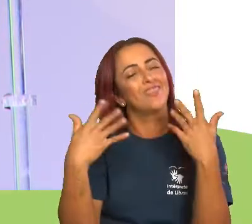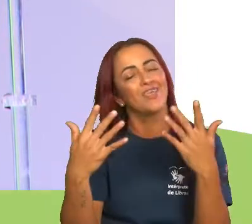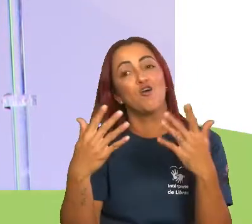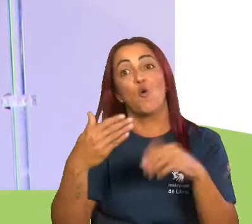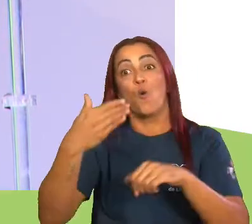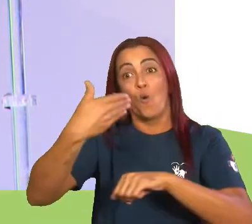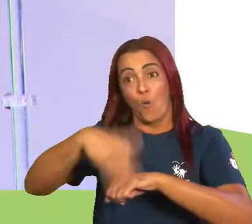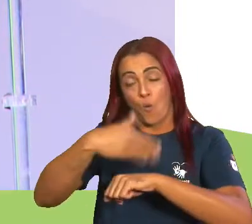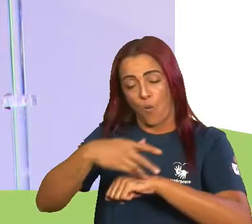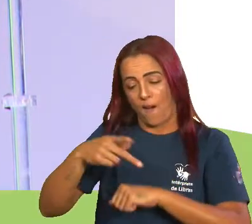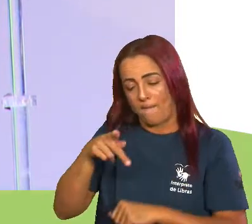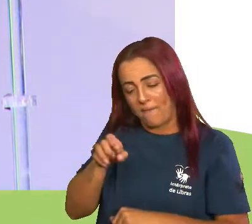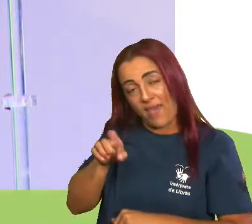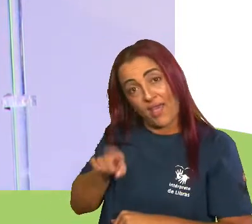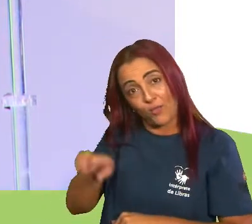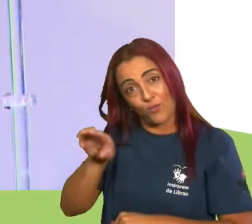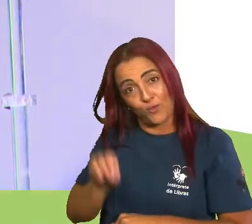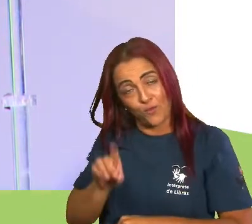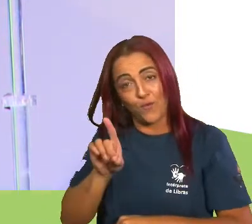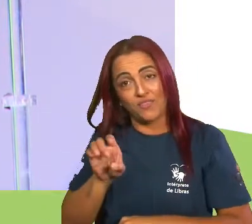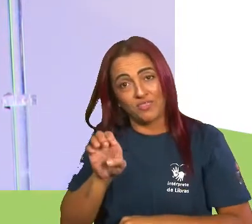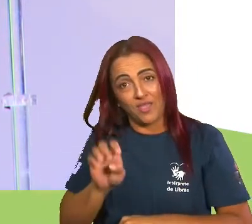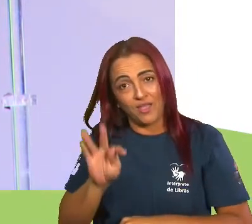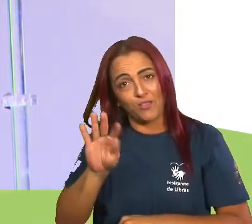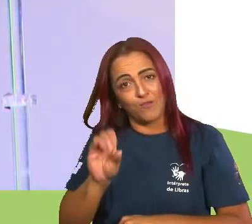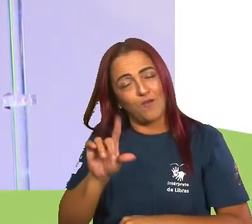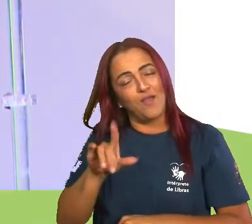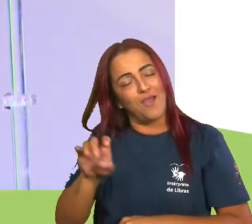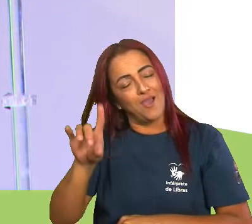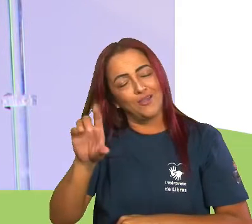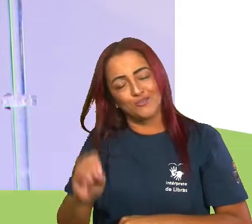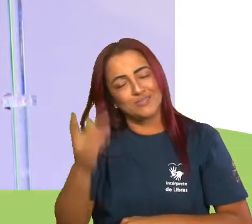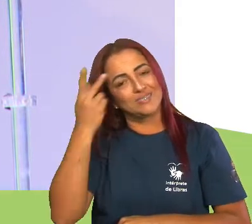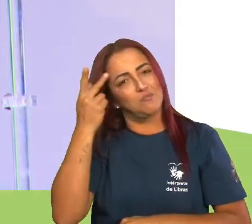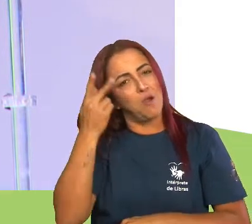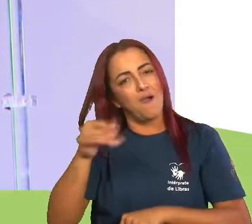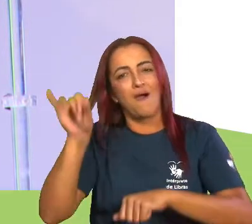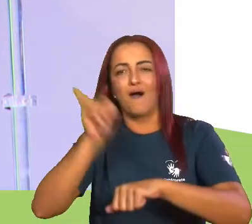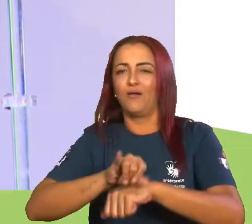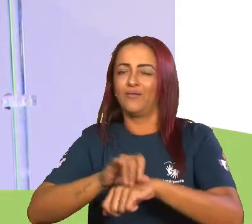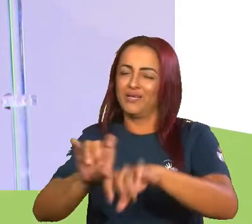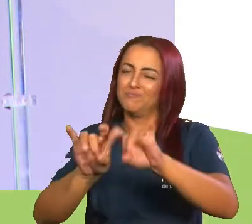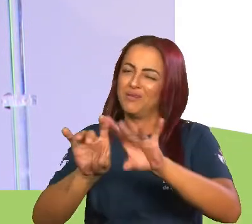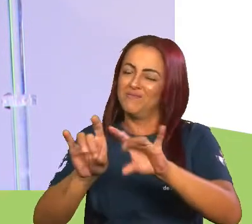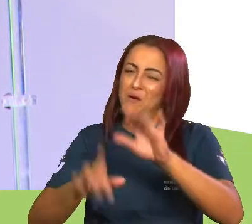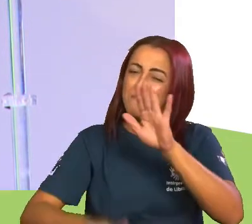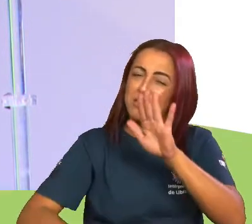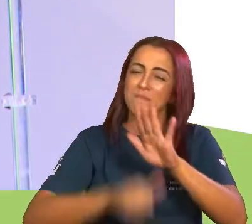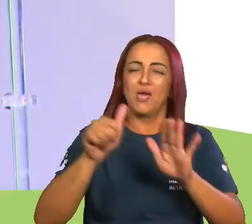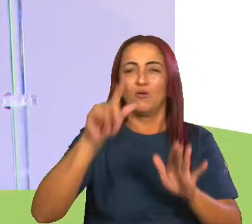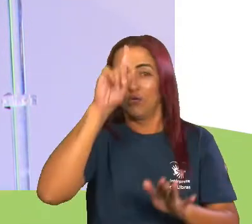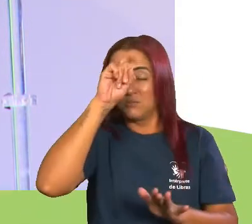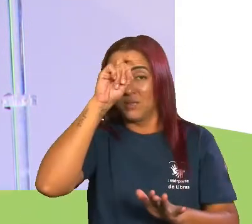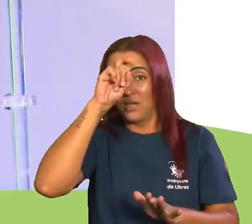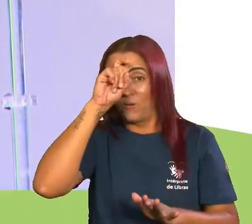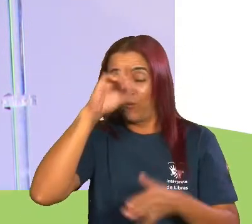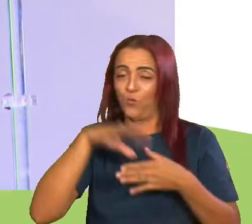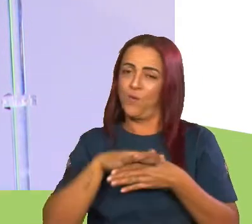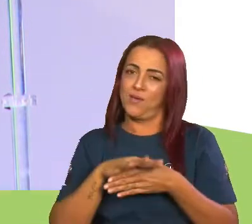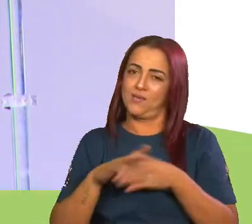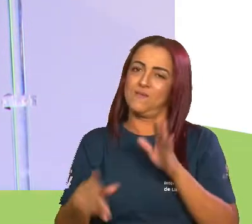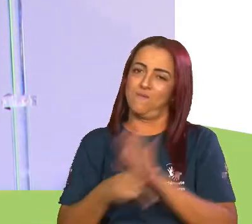de Toledo, na cidade de São Paulo, nós teremos o privilégio, na nossa cidade, de ter o primeiro hospital de raros do mundo.